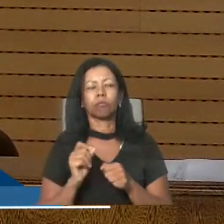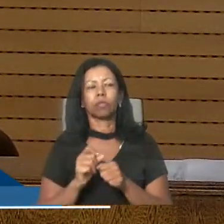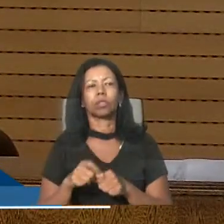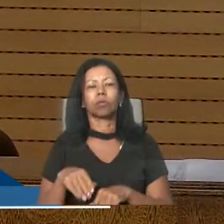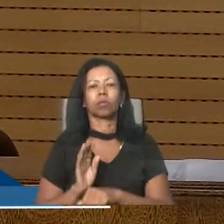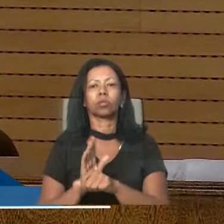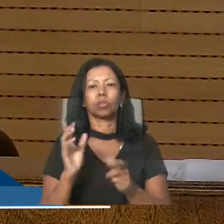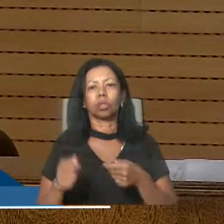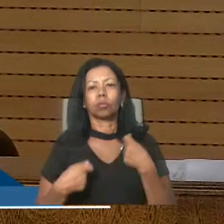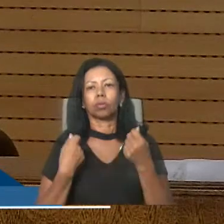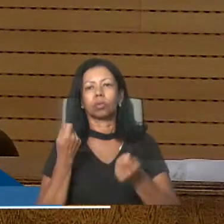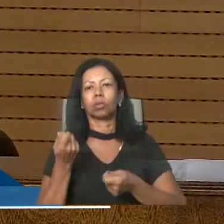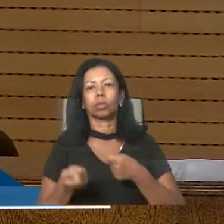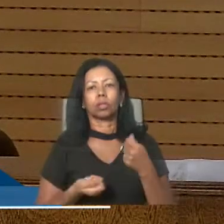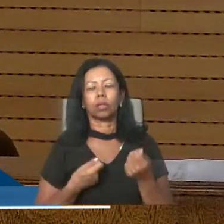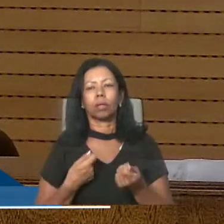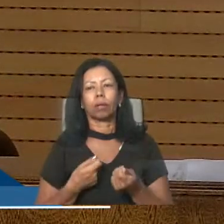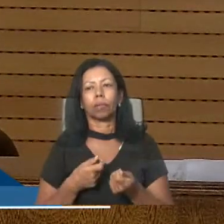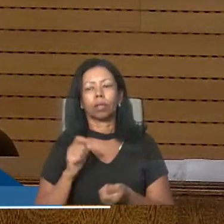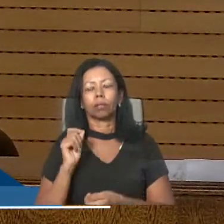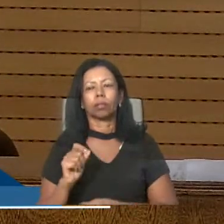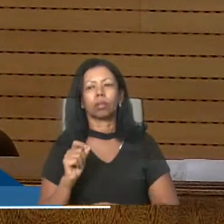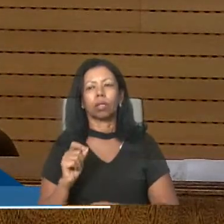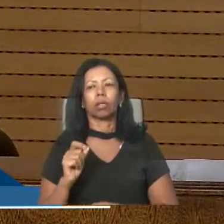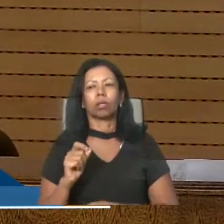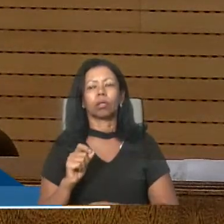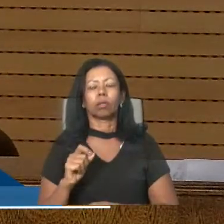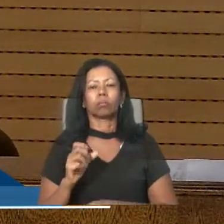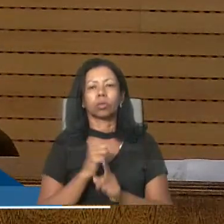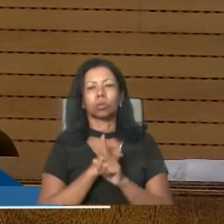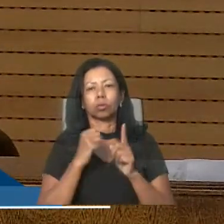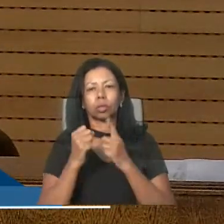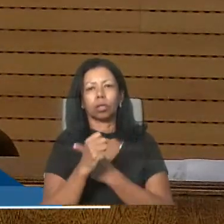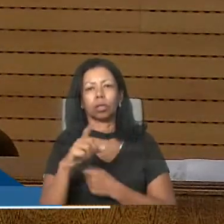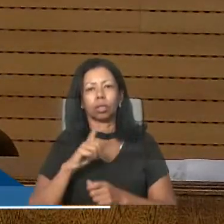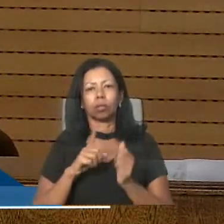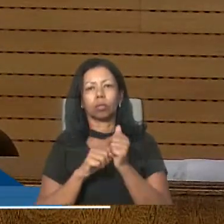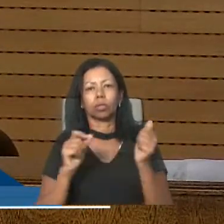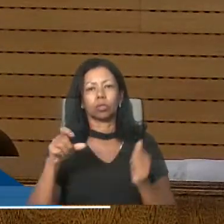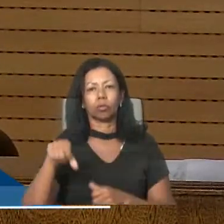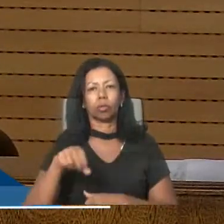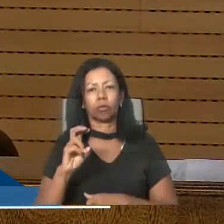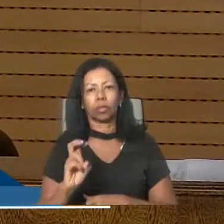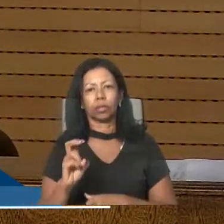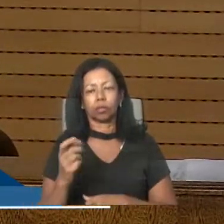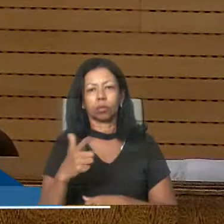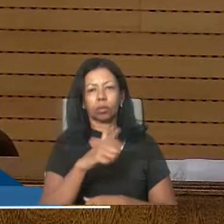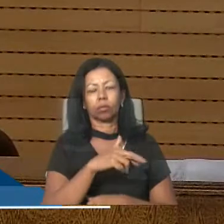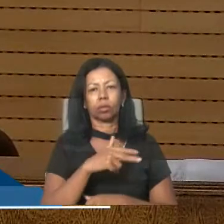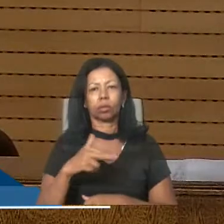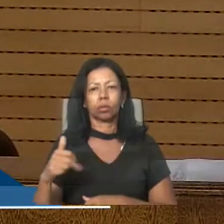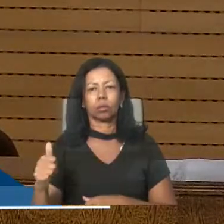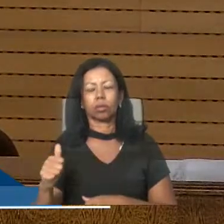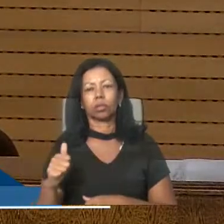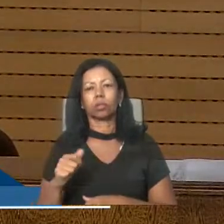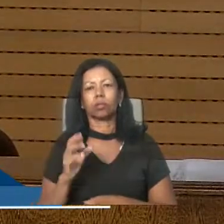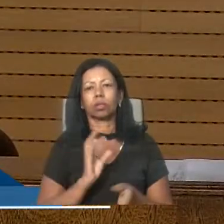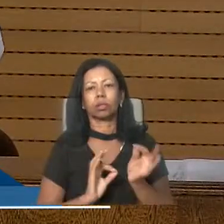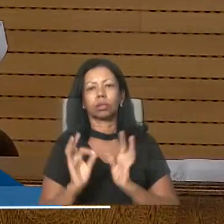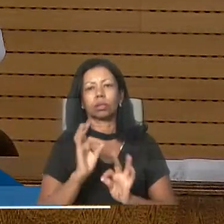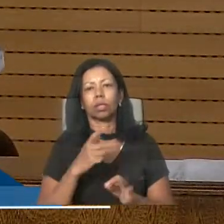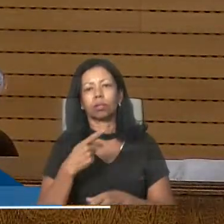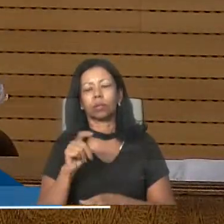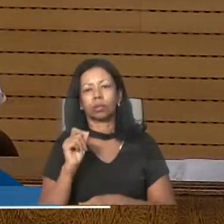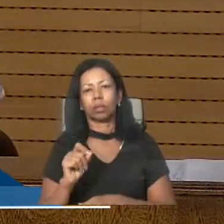recurso do orçamento da Seguridade Social previsto no artigo 9.5, além de outras fontes organizadas com base